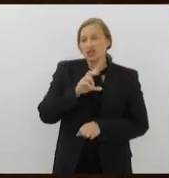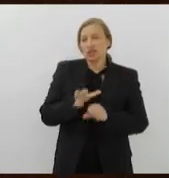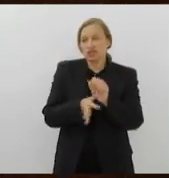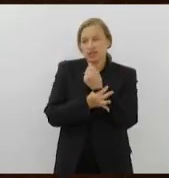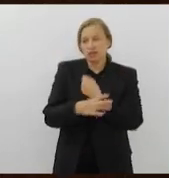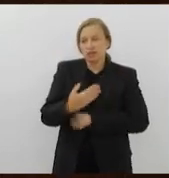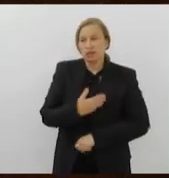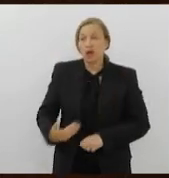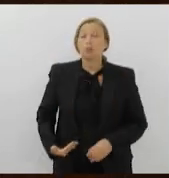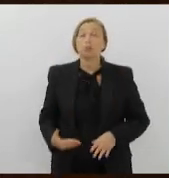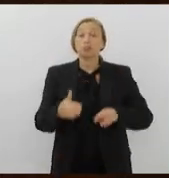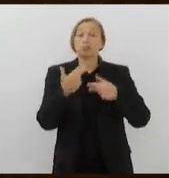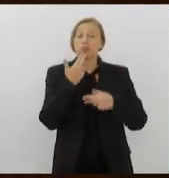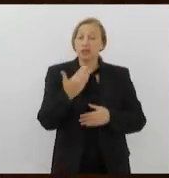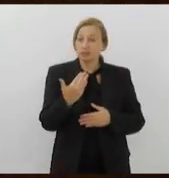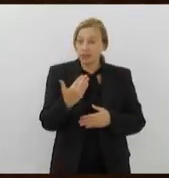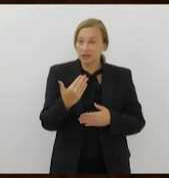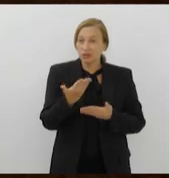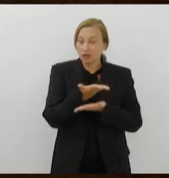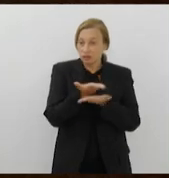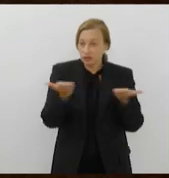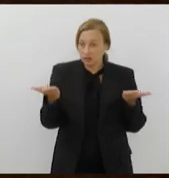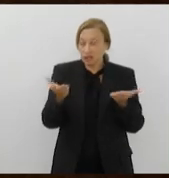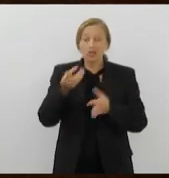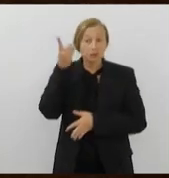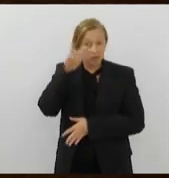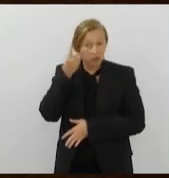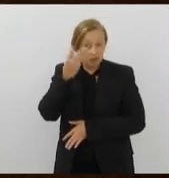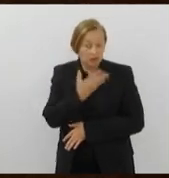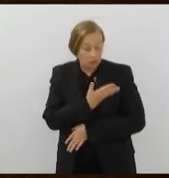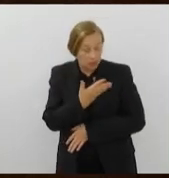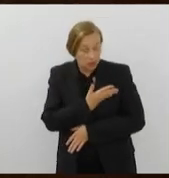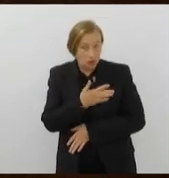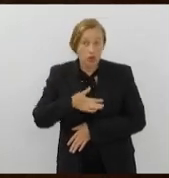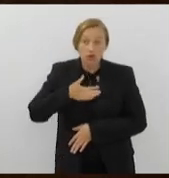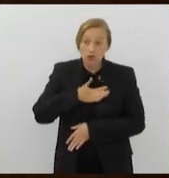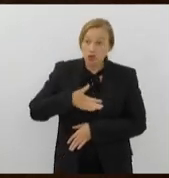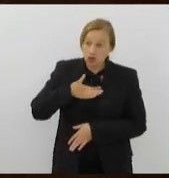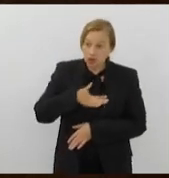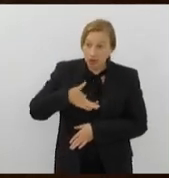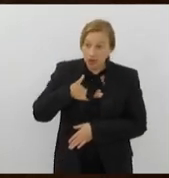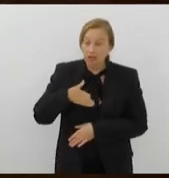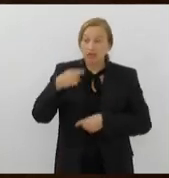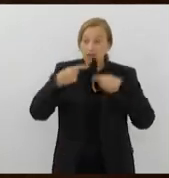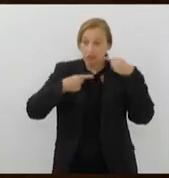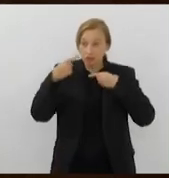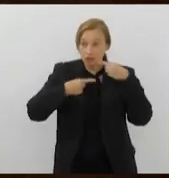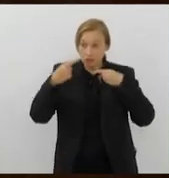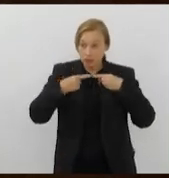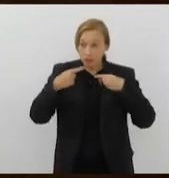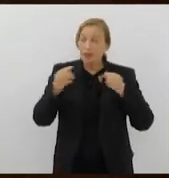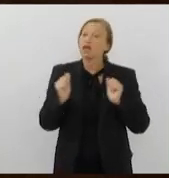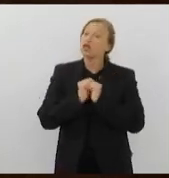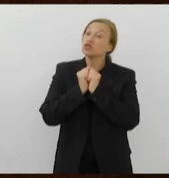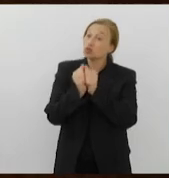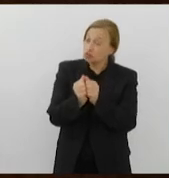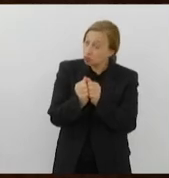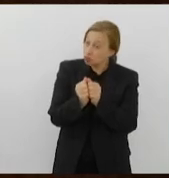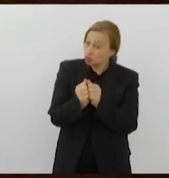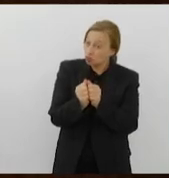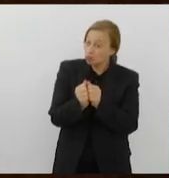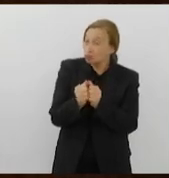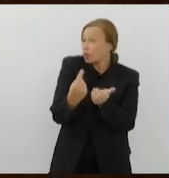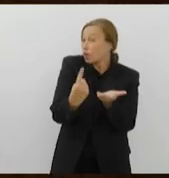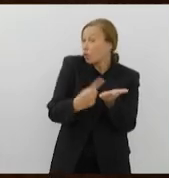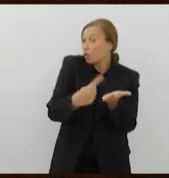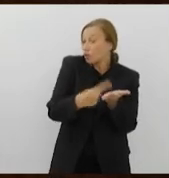a todos os companheiros deputados que gostarem de se fazer presente nessa discussão, que a gente possa marcar uma